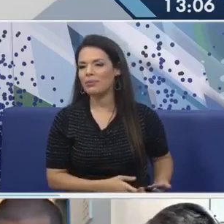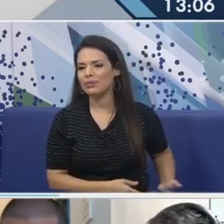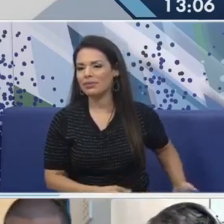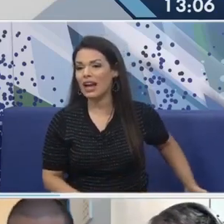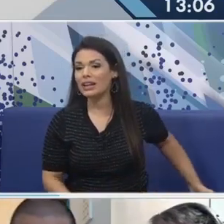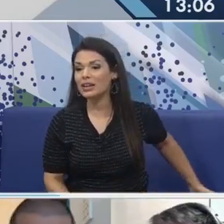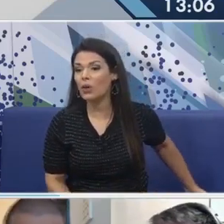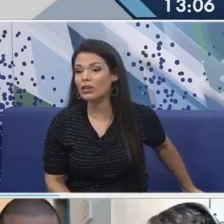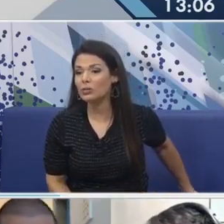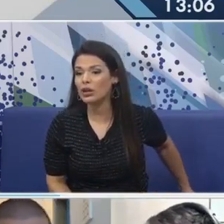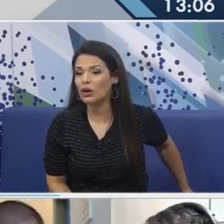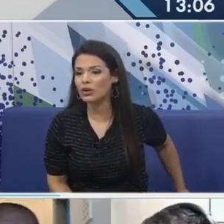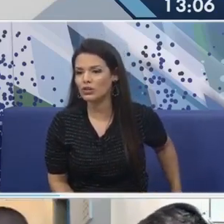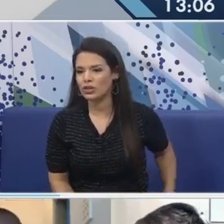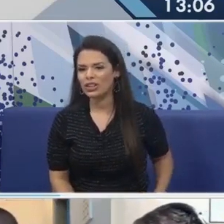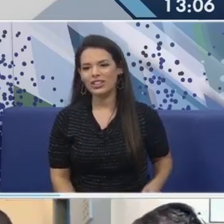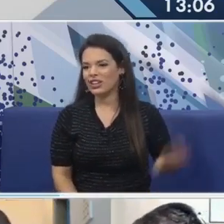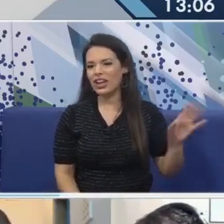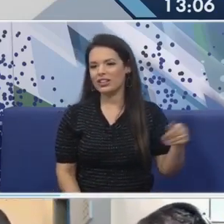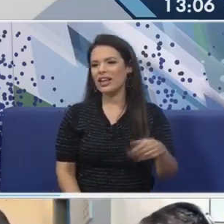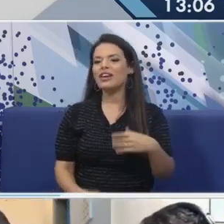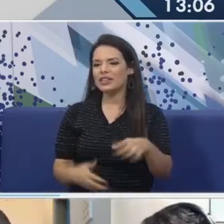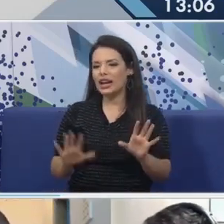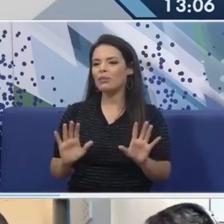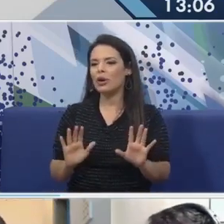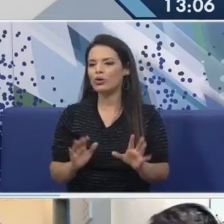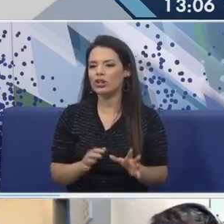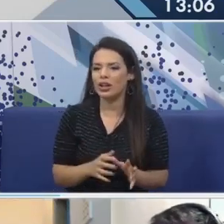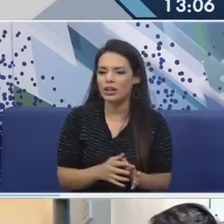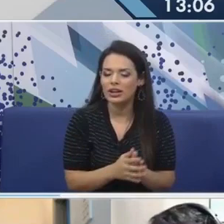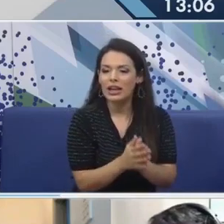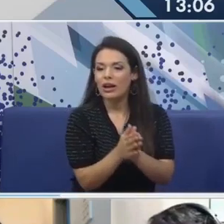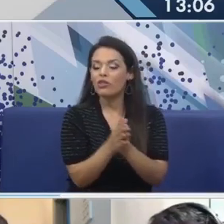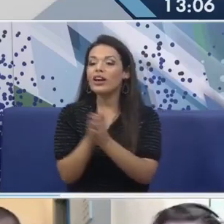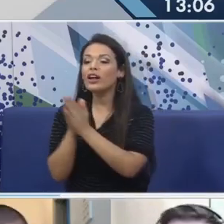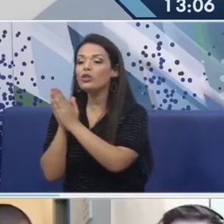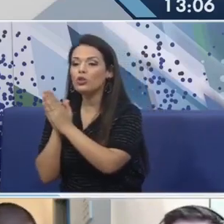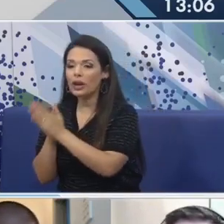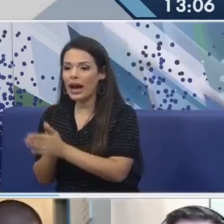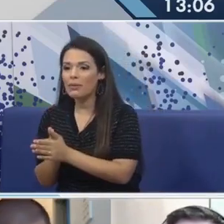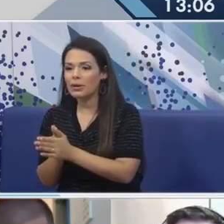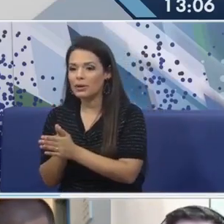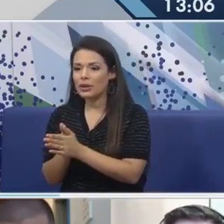virar Gabi. Ela tem 4 milhões. Esquece. Ele vai ser Gabigol no Instagram.